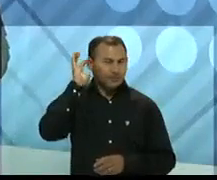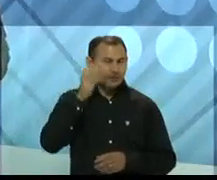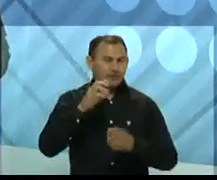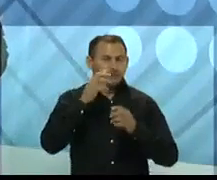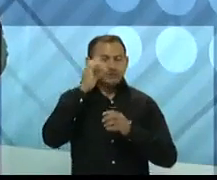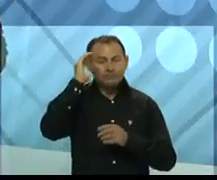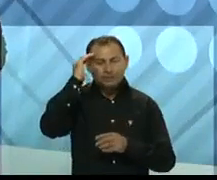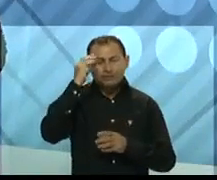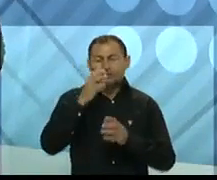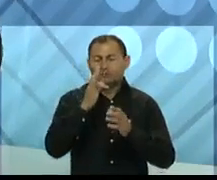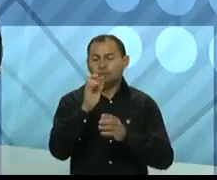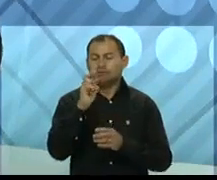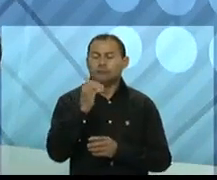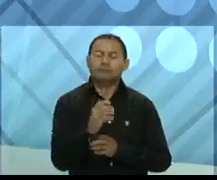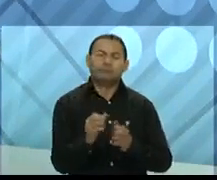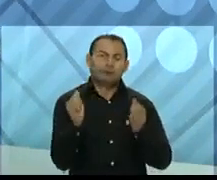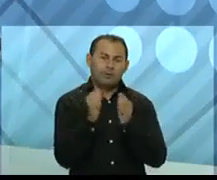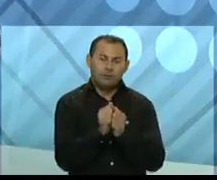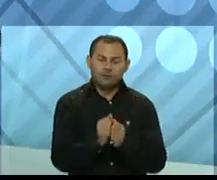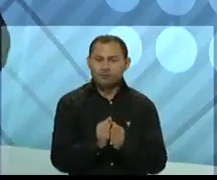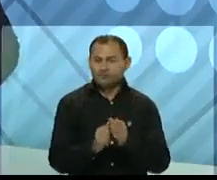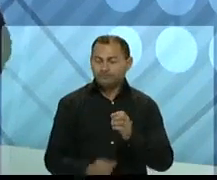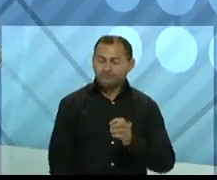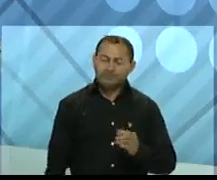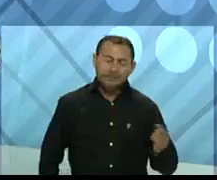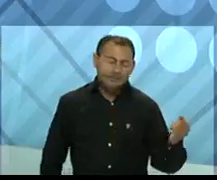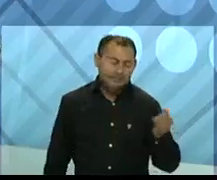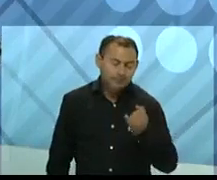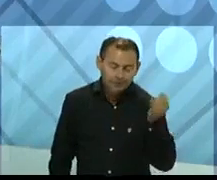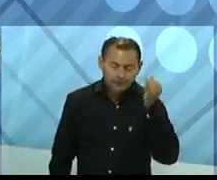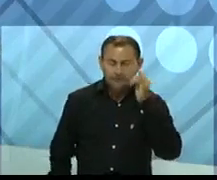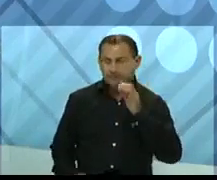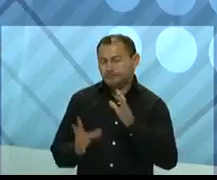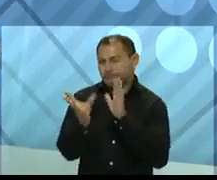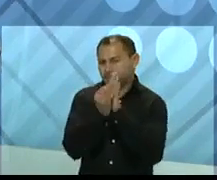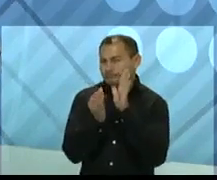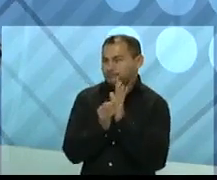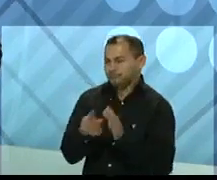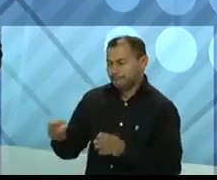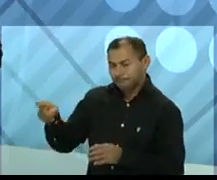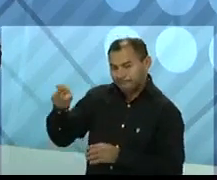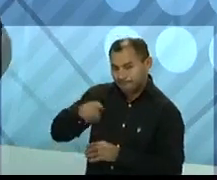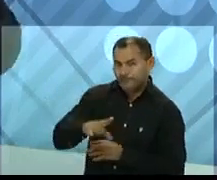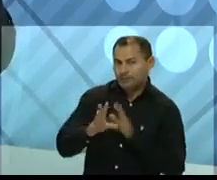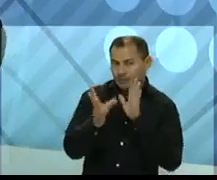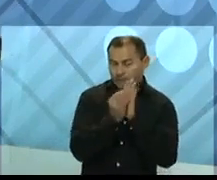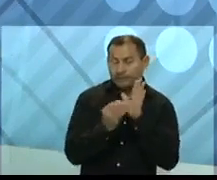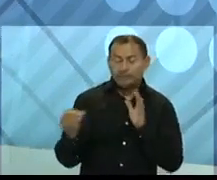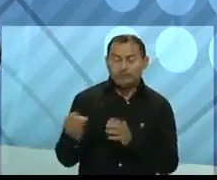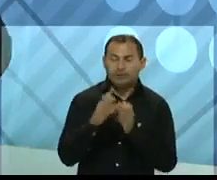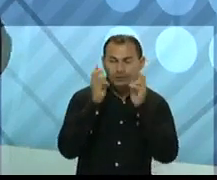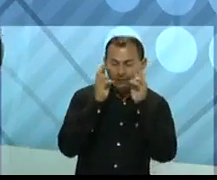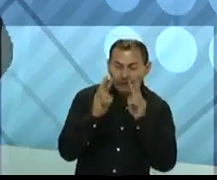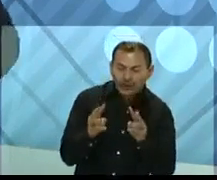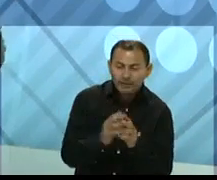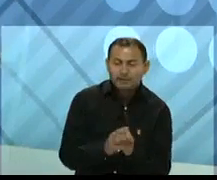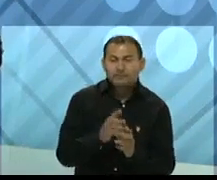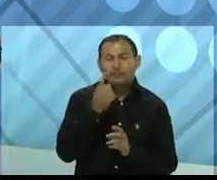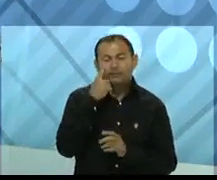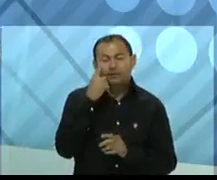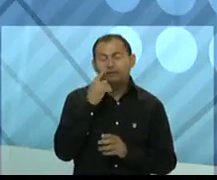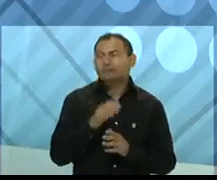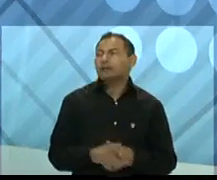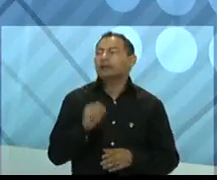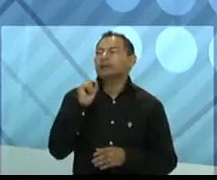função composta. Esse é um ponto extremamente importante que você precisa ter conhecimento, olhar e